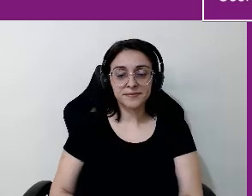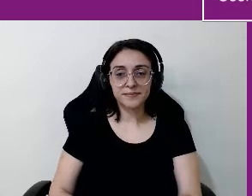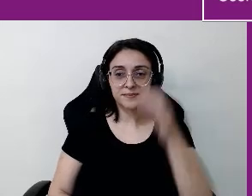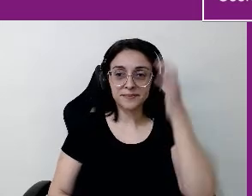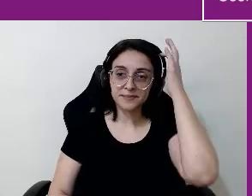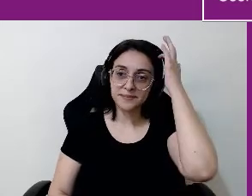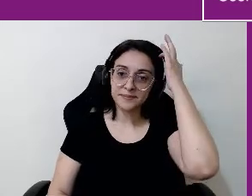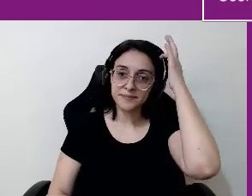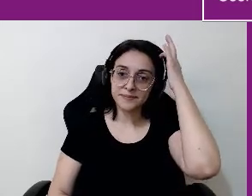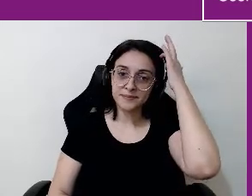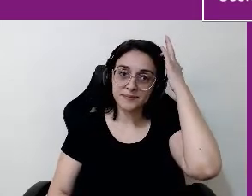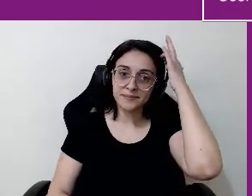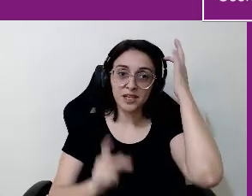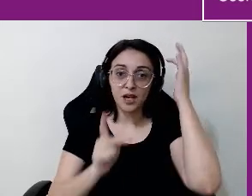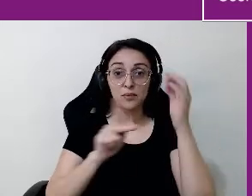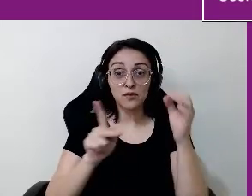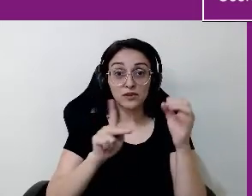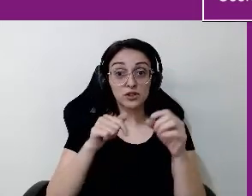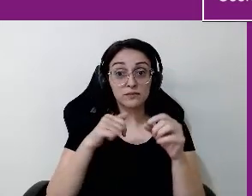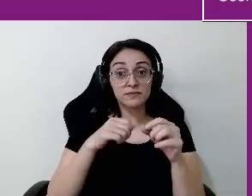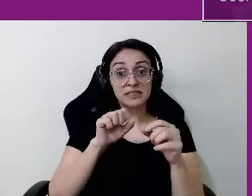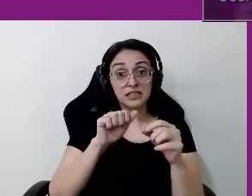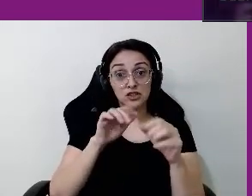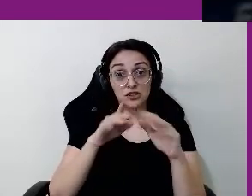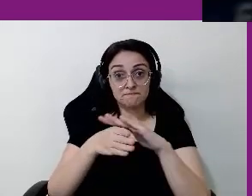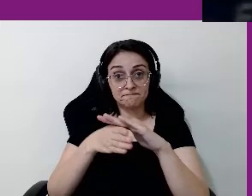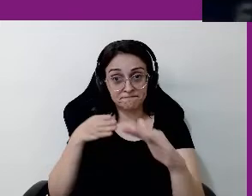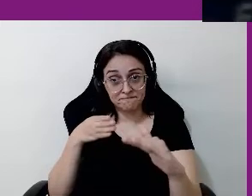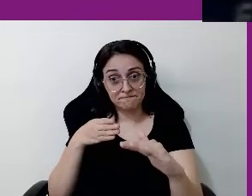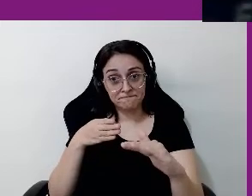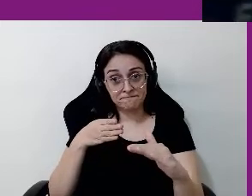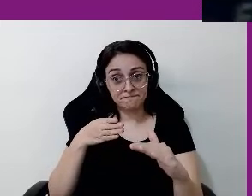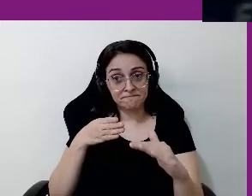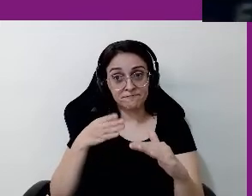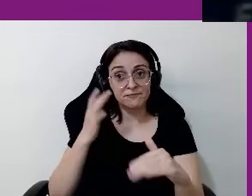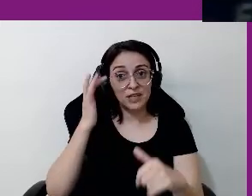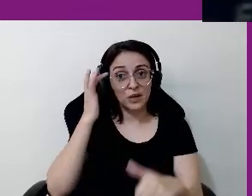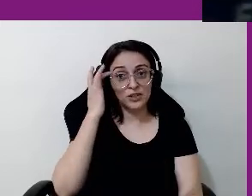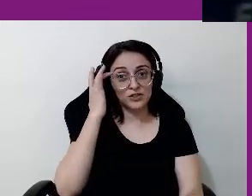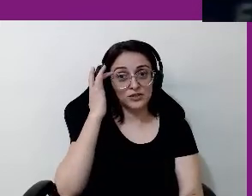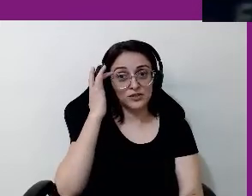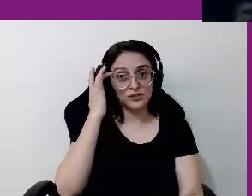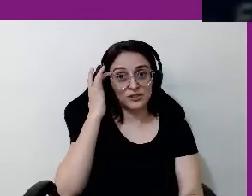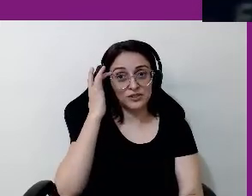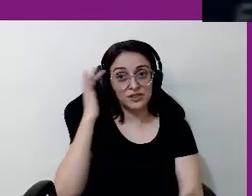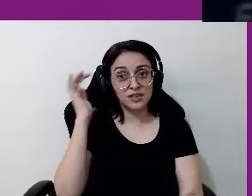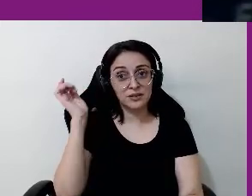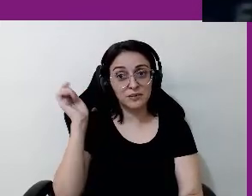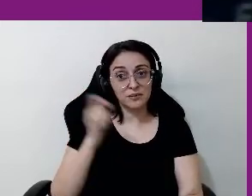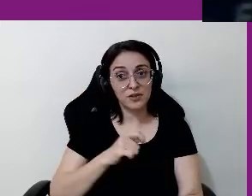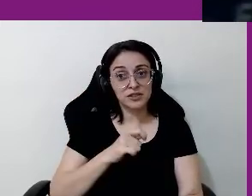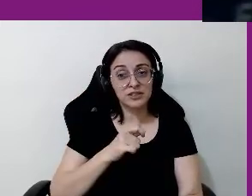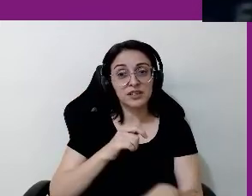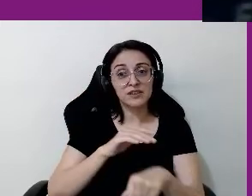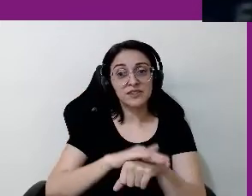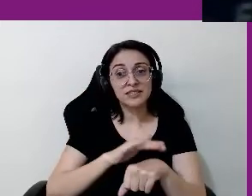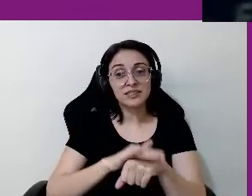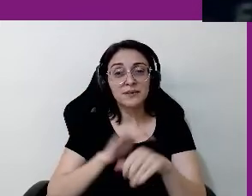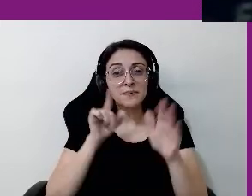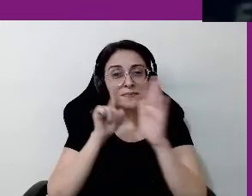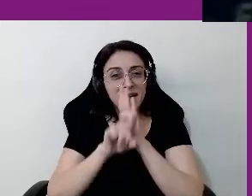Bem, enquanto o professor Sadi ele saiu, eu acho que a gente já poderia fazer